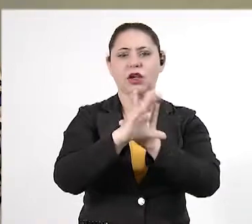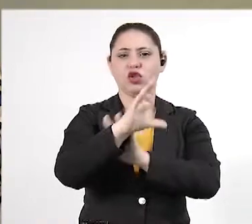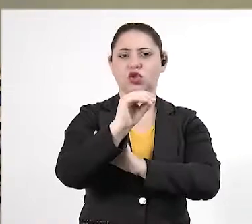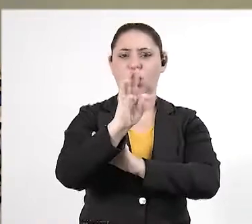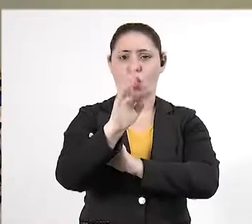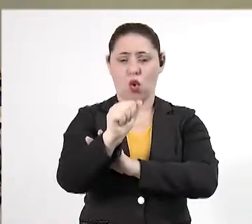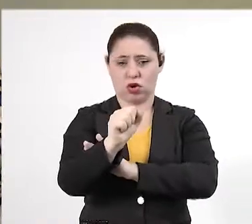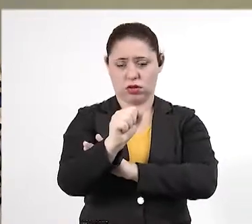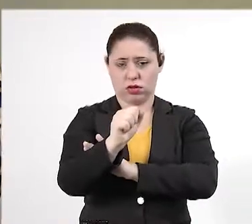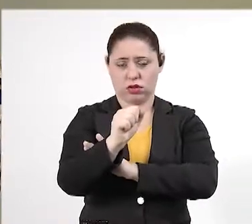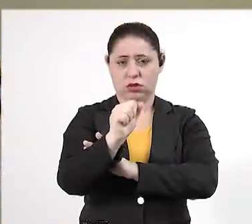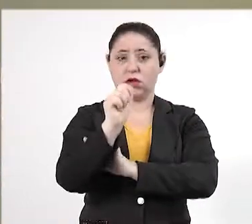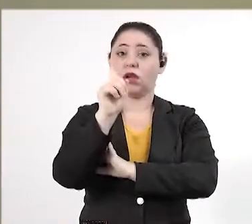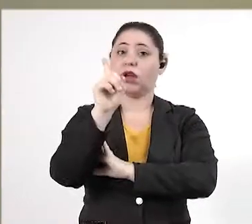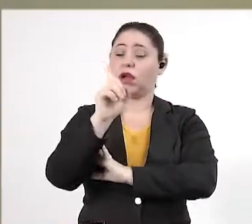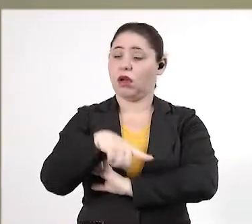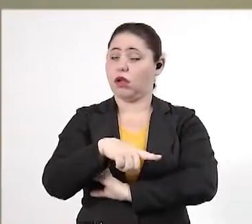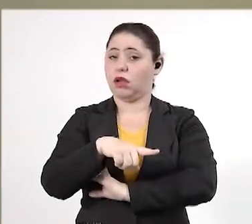lei de cotas,